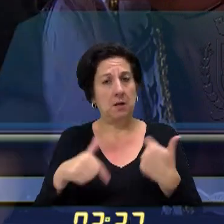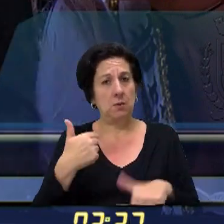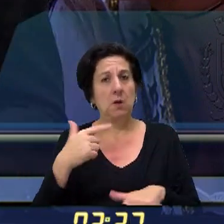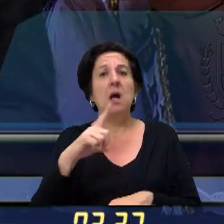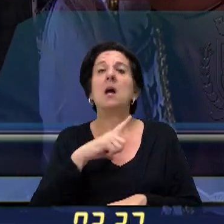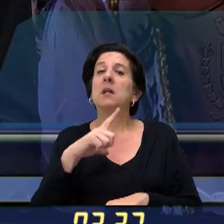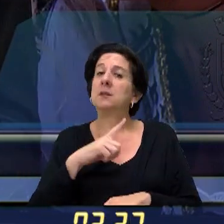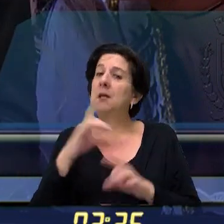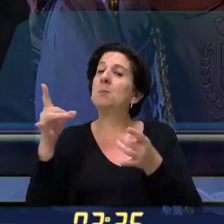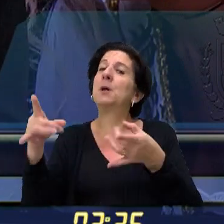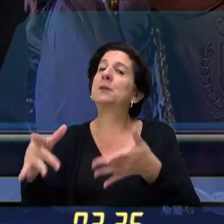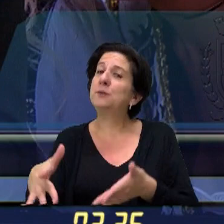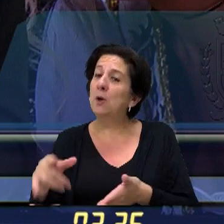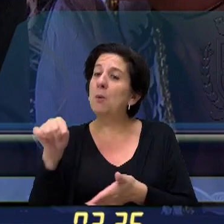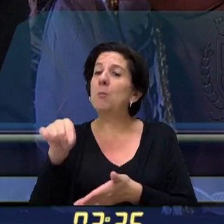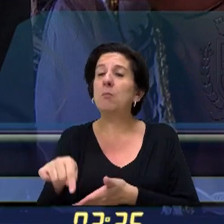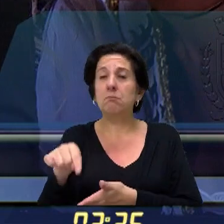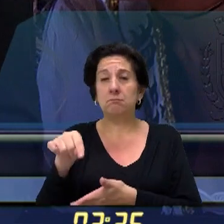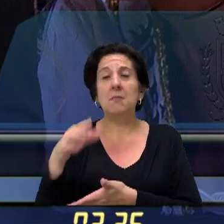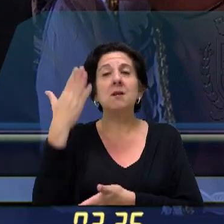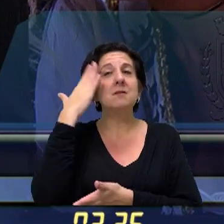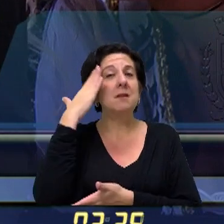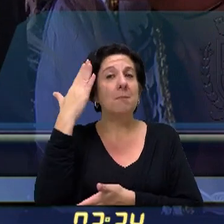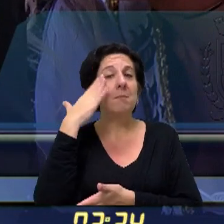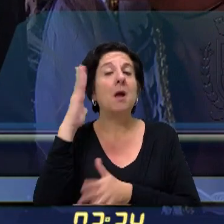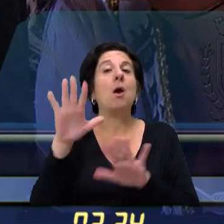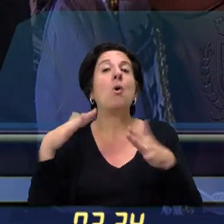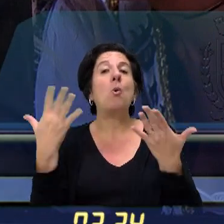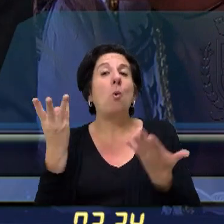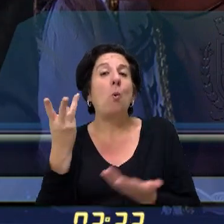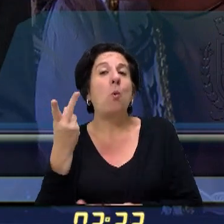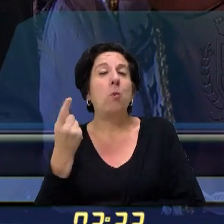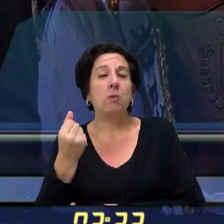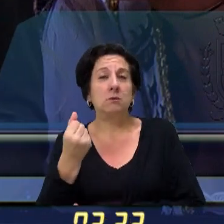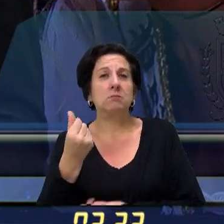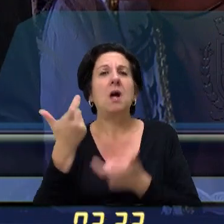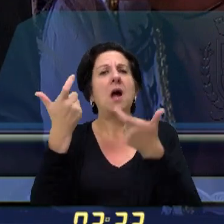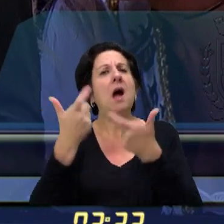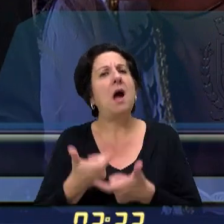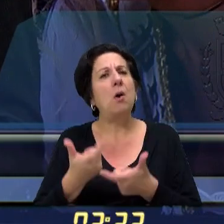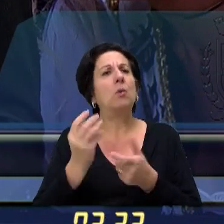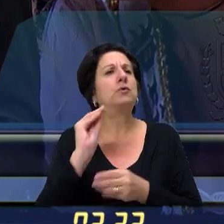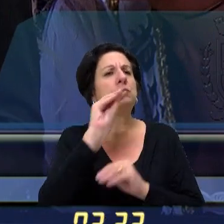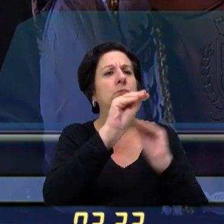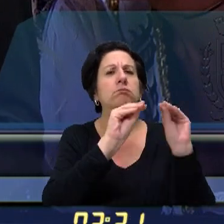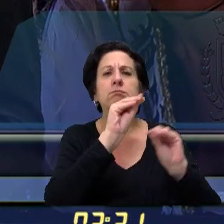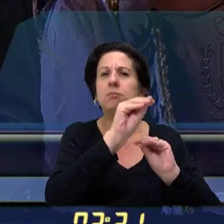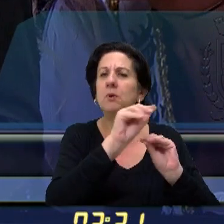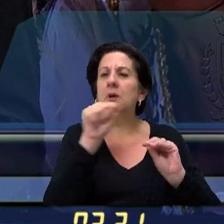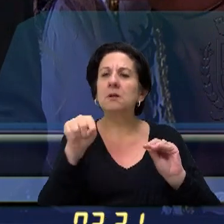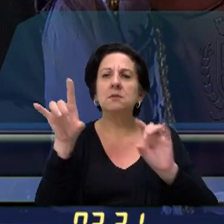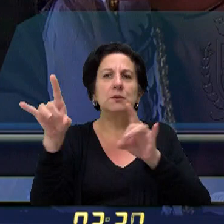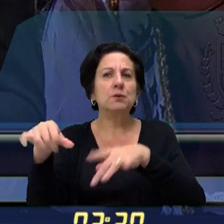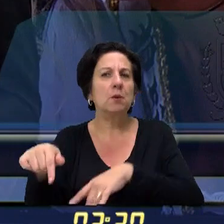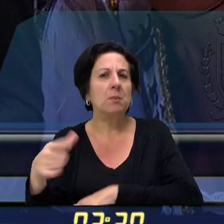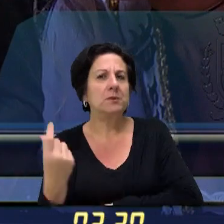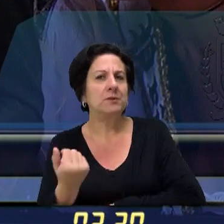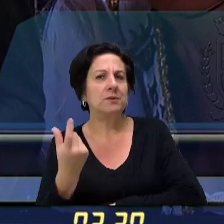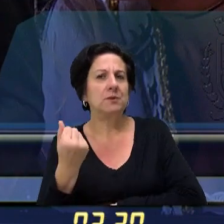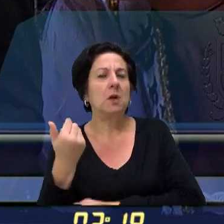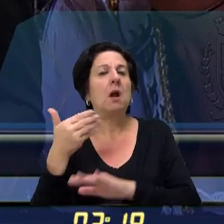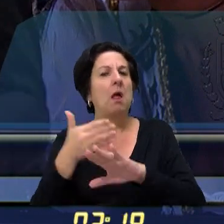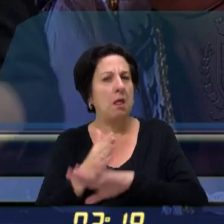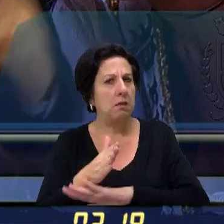tem uma sobra aí, e é aí que nós queremos saber qual é essa sobra e aonde está sendo colocada essa sobra, porque o dinheiro